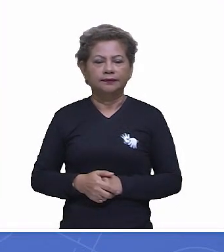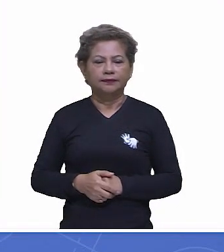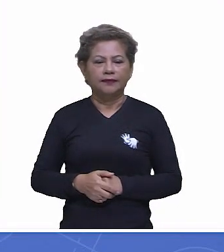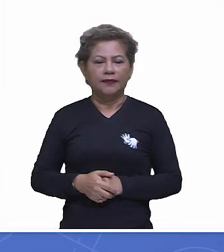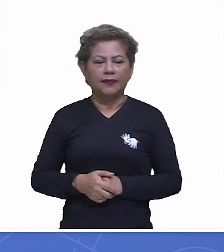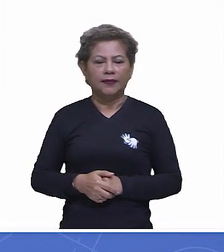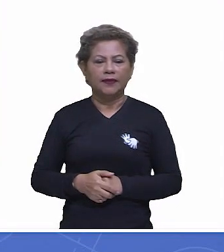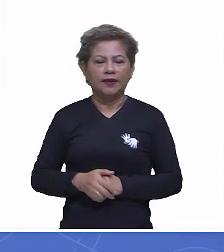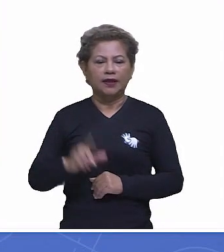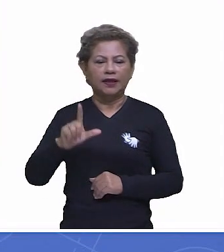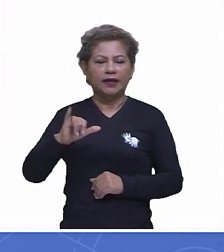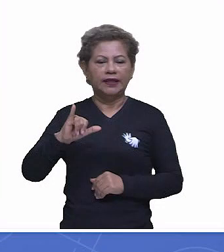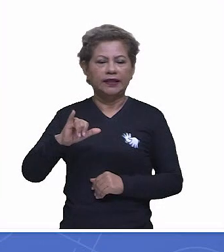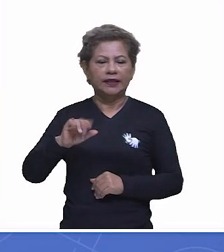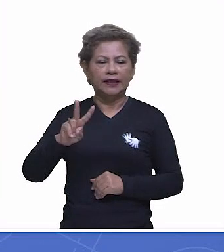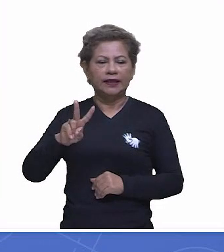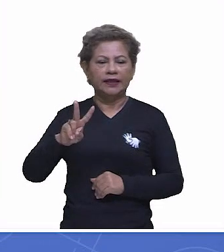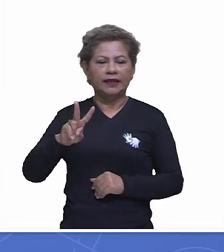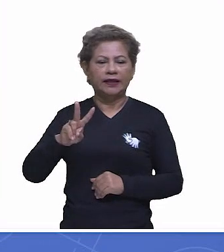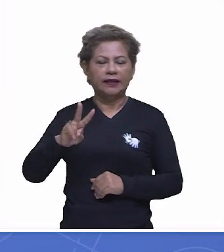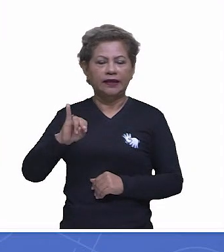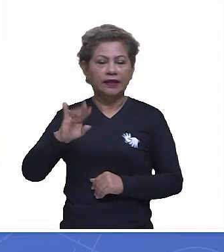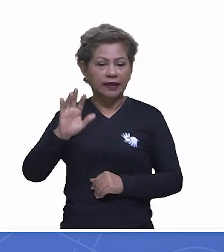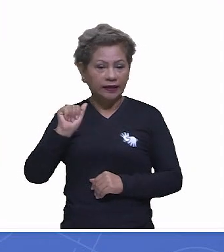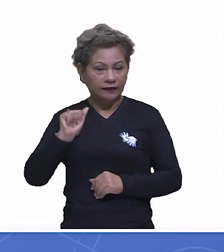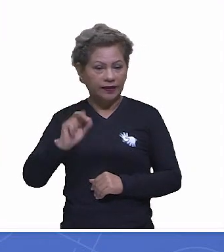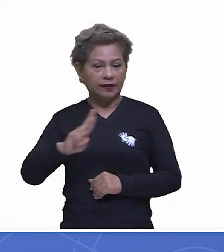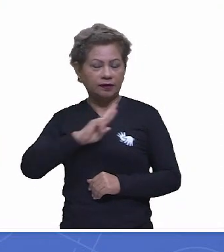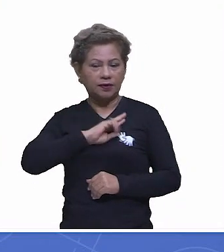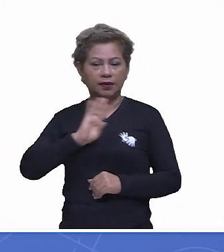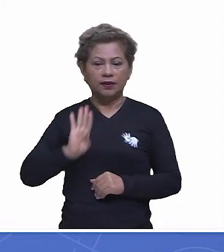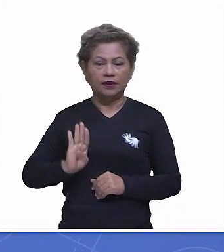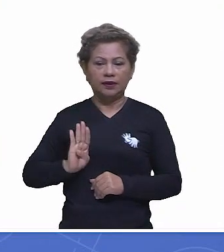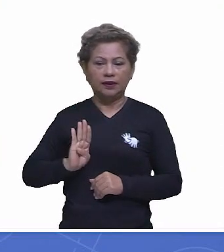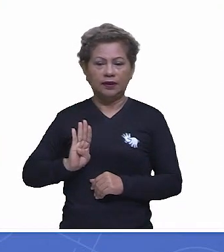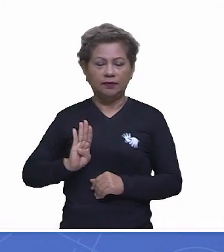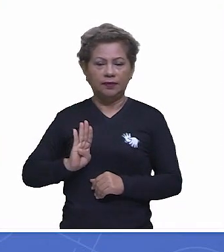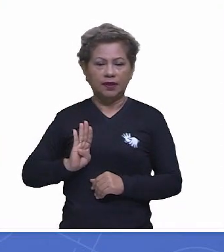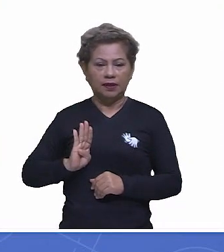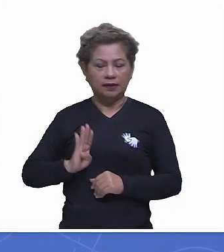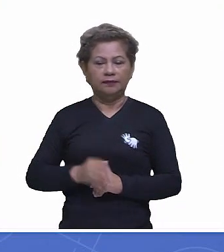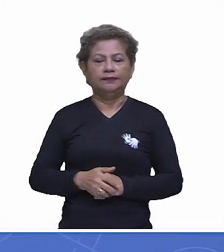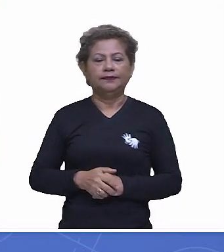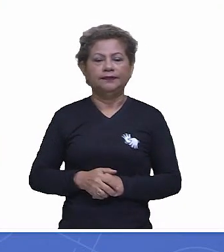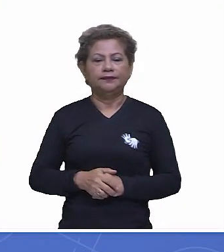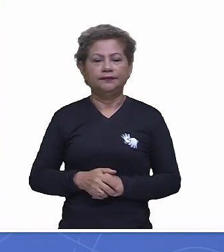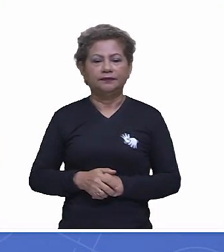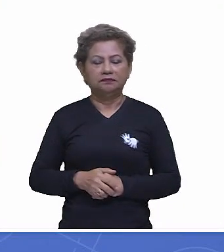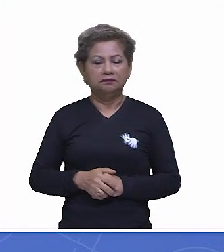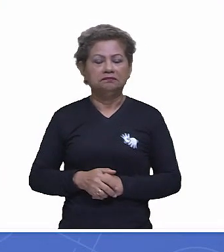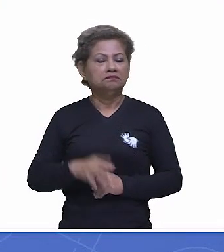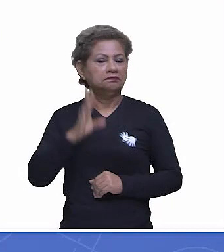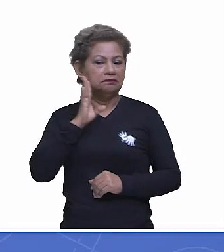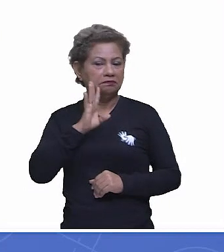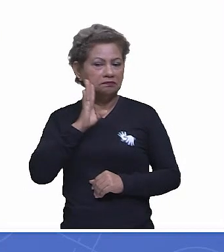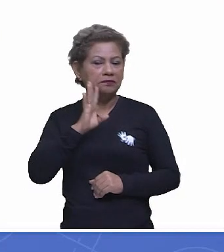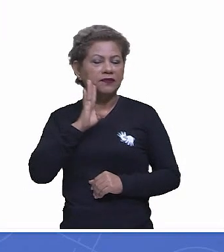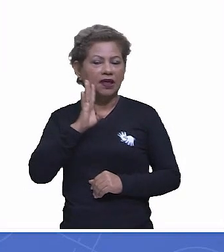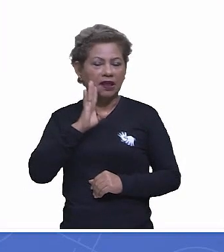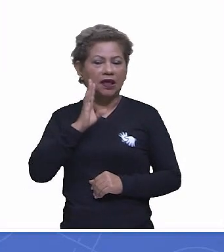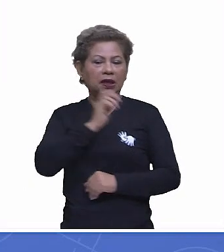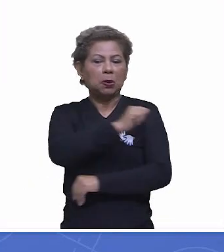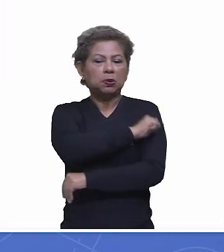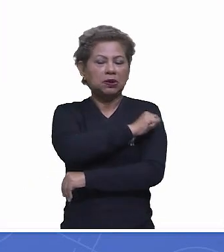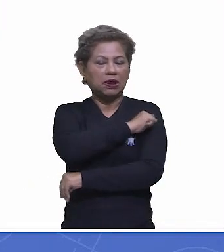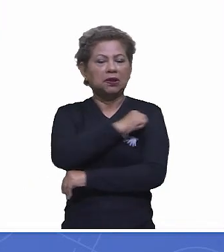certa divergência com relação à resposta correta. Lívia também apostando que é a letra B. Olha só, tá bem variado